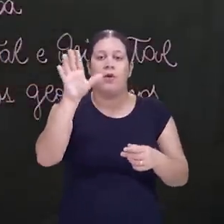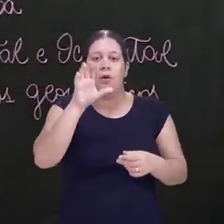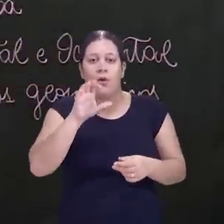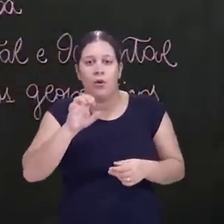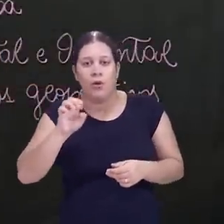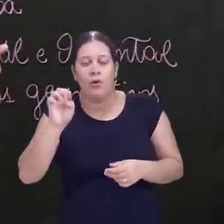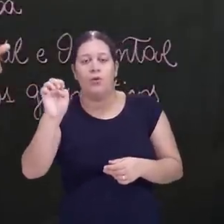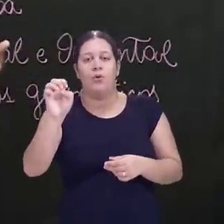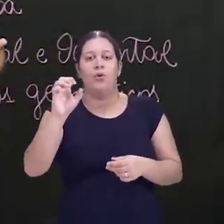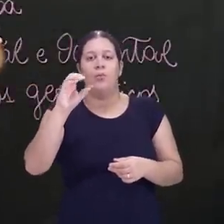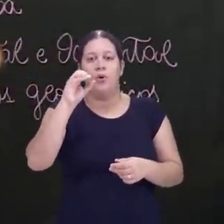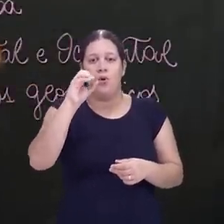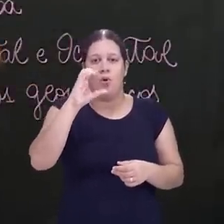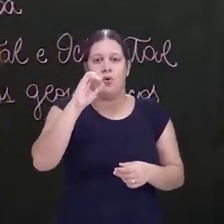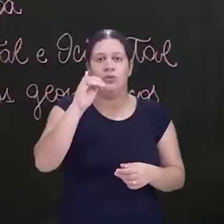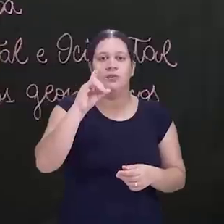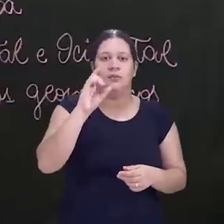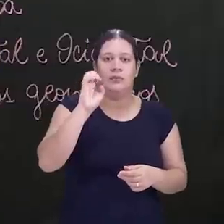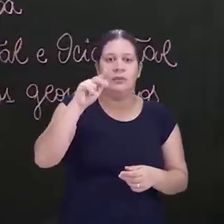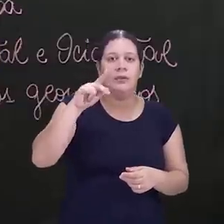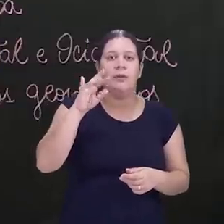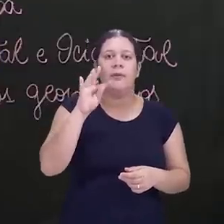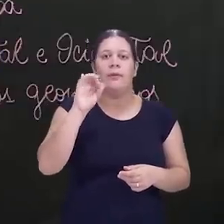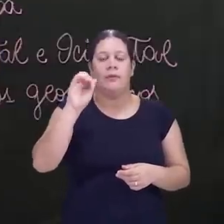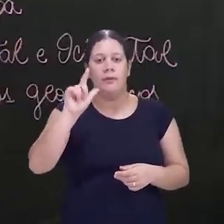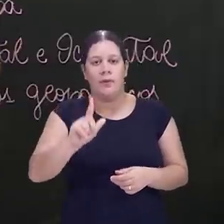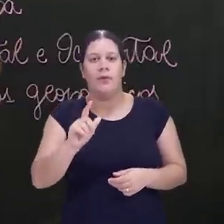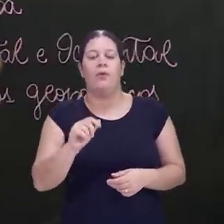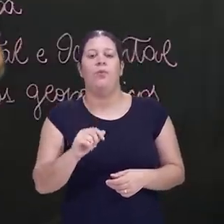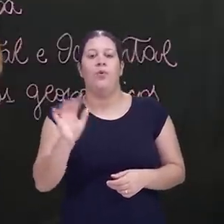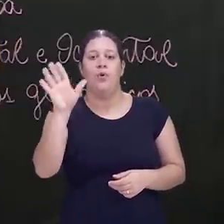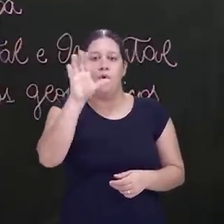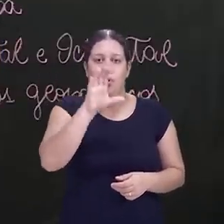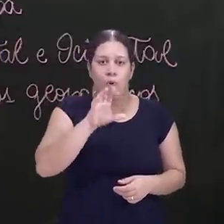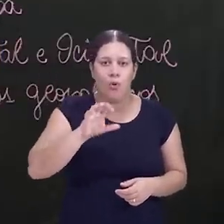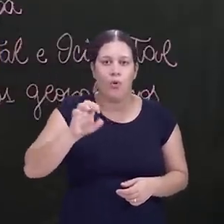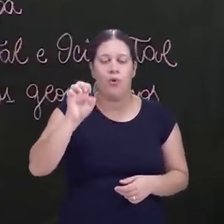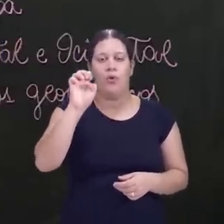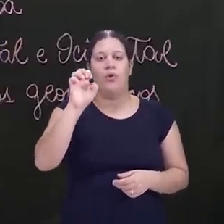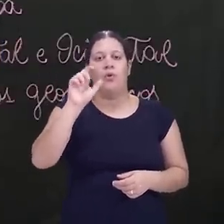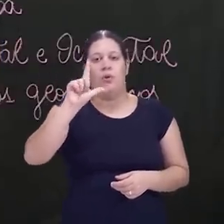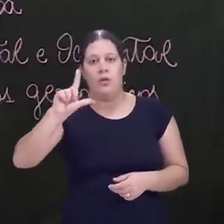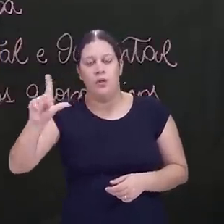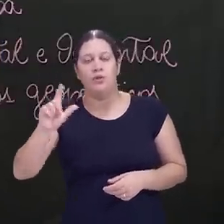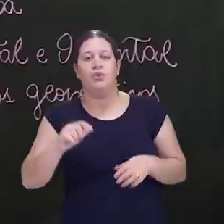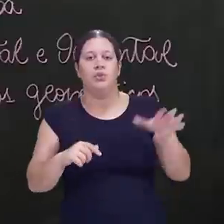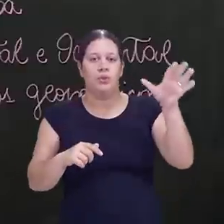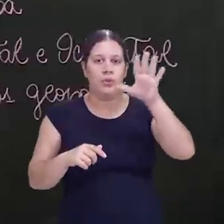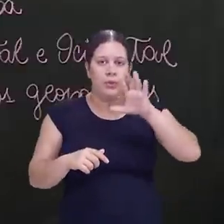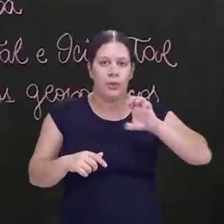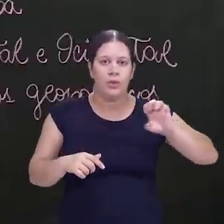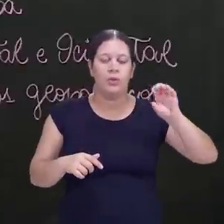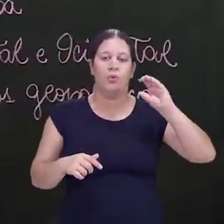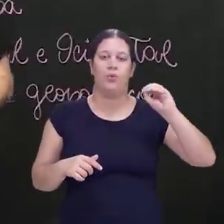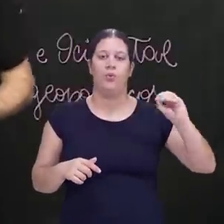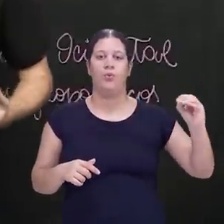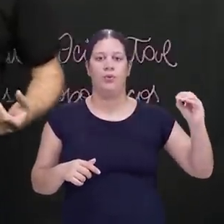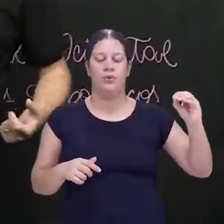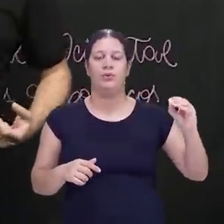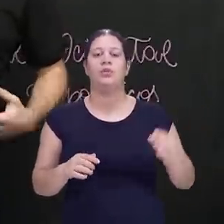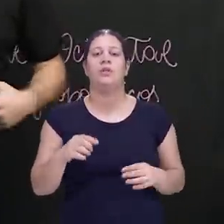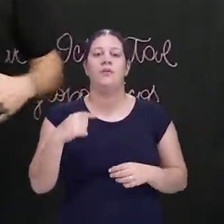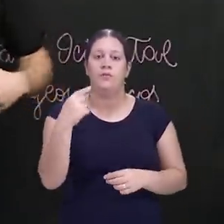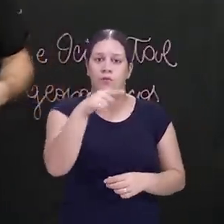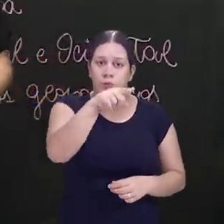e da Europa Ocidental, da Europa do Leste e da parte Oeste da Europa, o tal do Leste